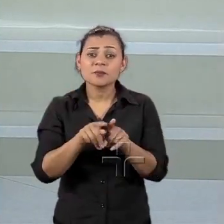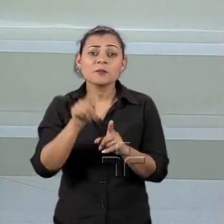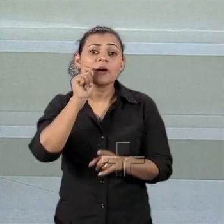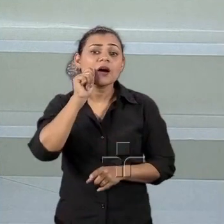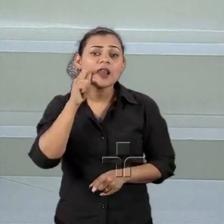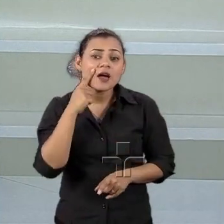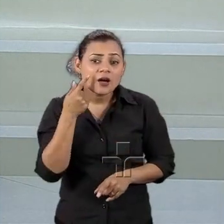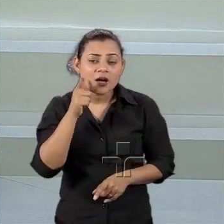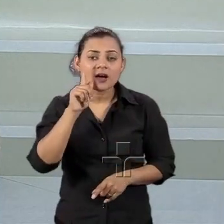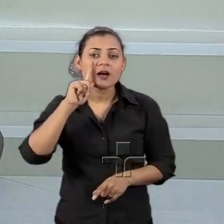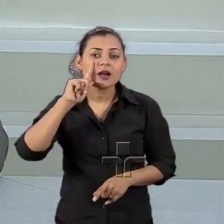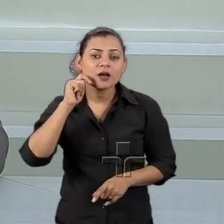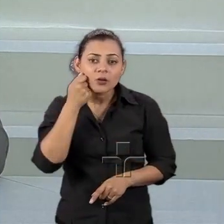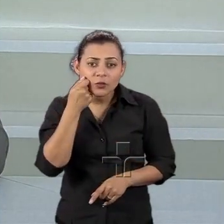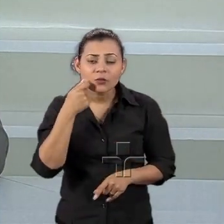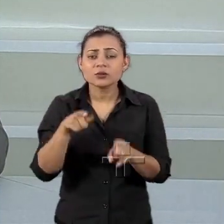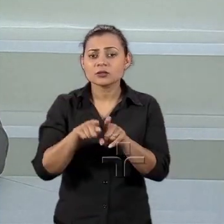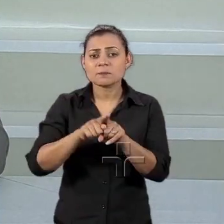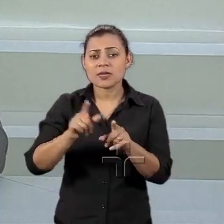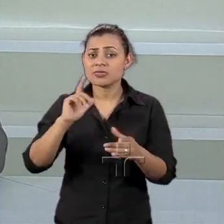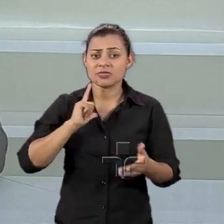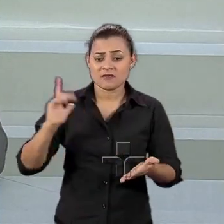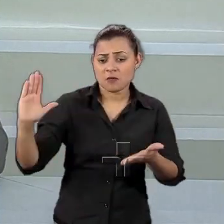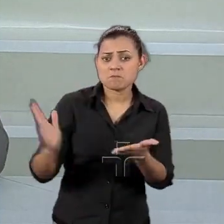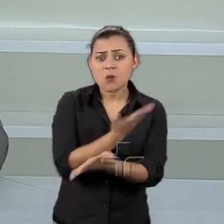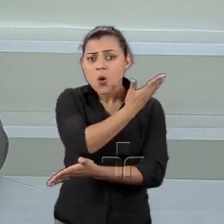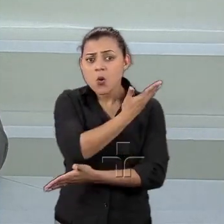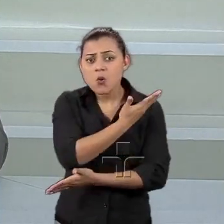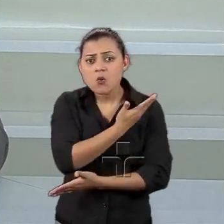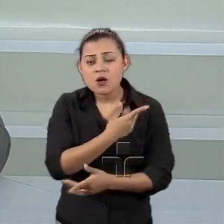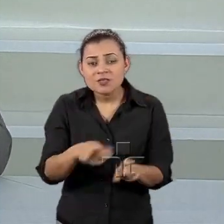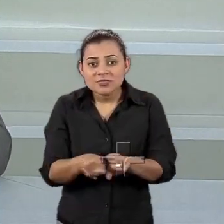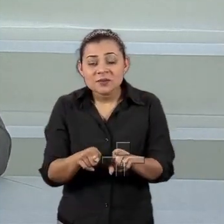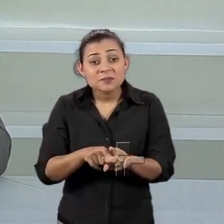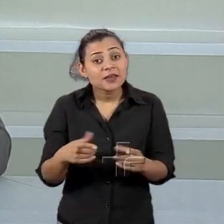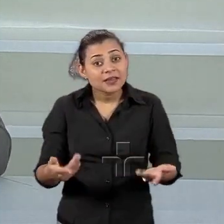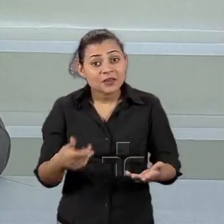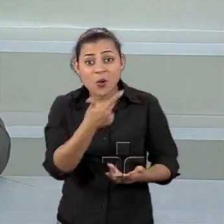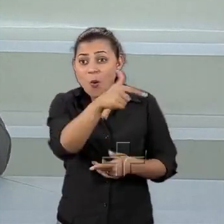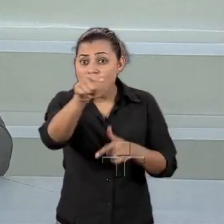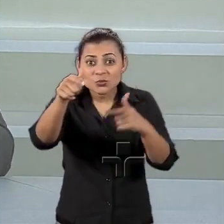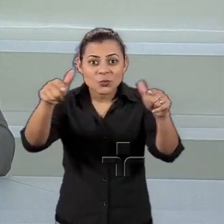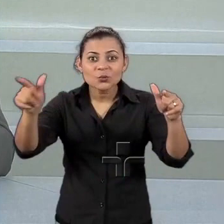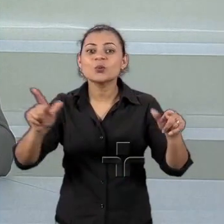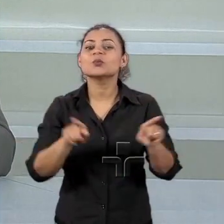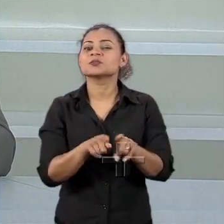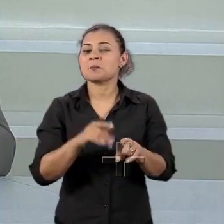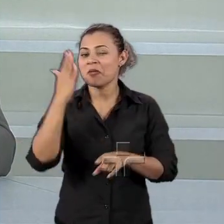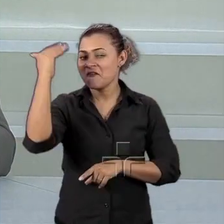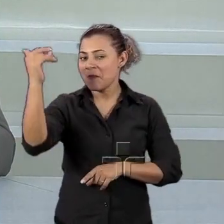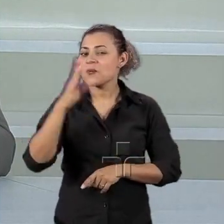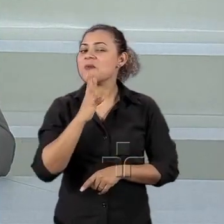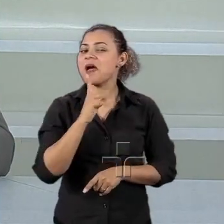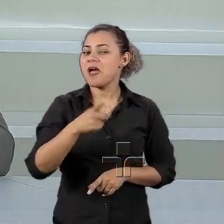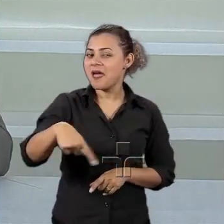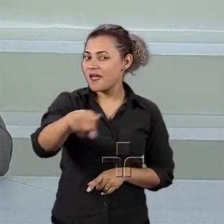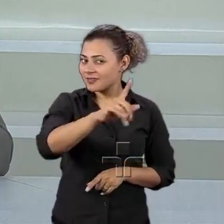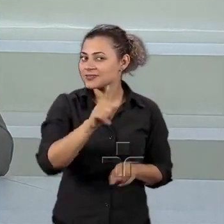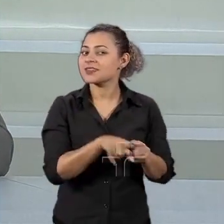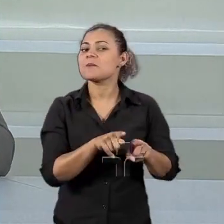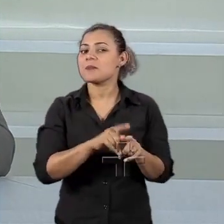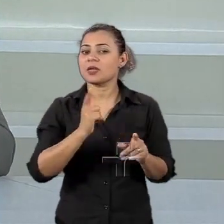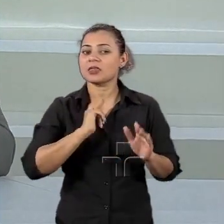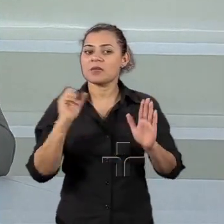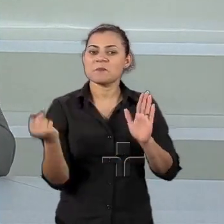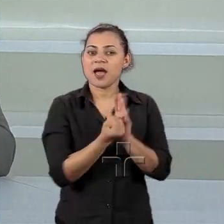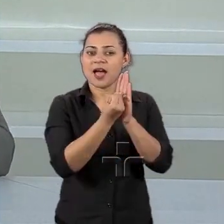era de última hora, comandou o processo de impeachment, estará junto. E tantos outros nomes muito conhecidos nossos que ficaram